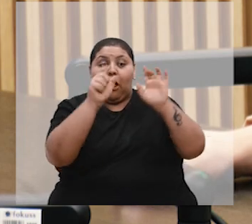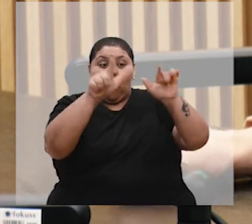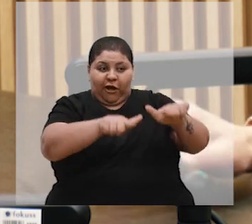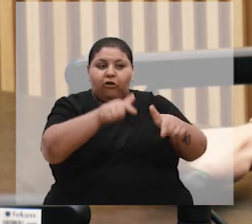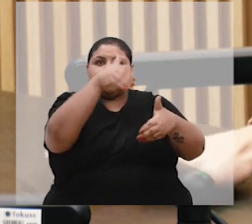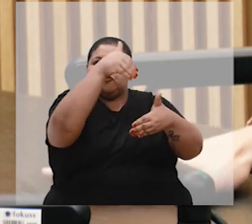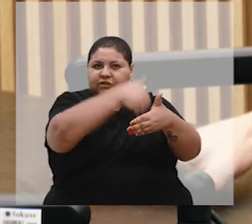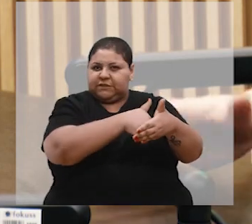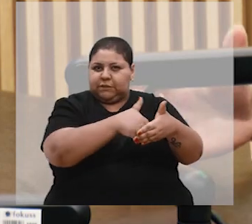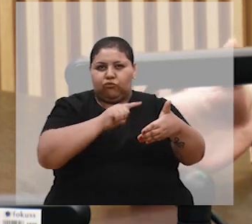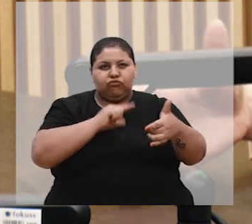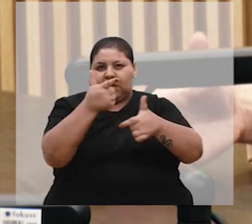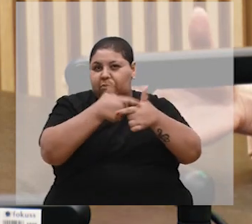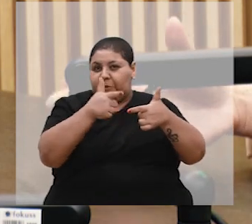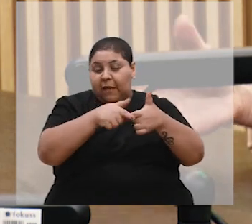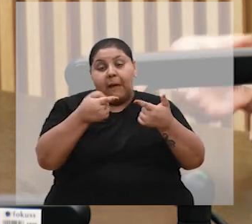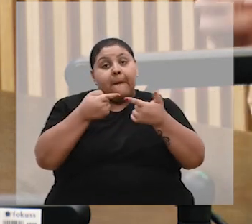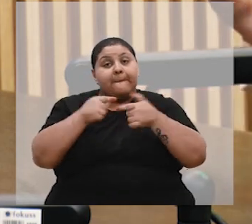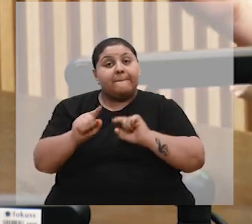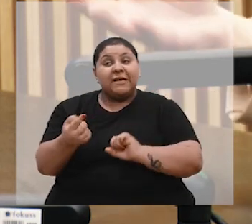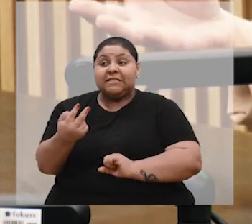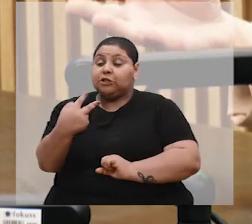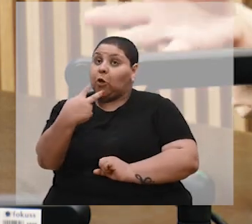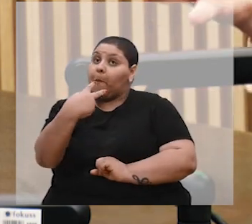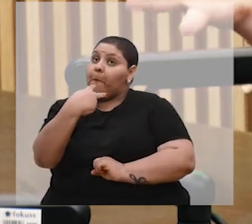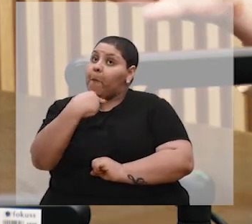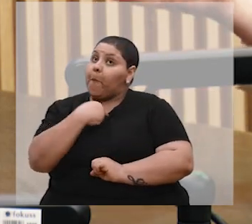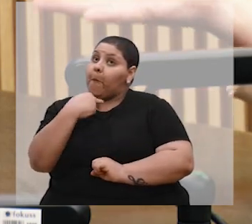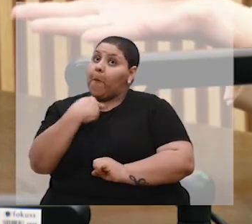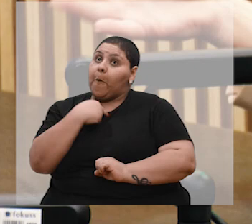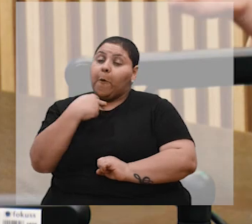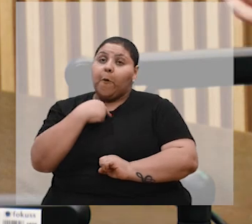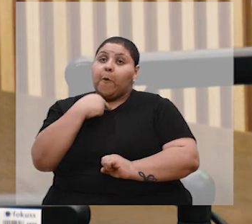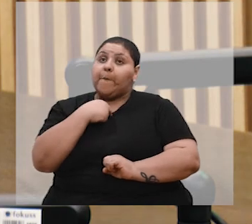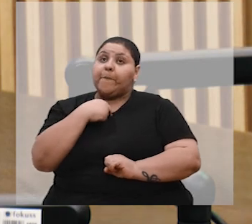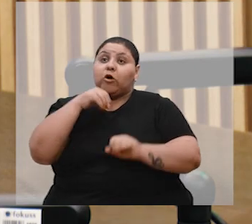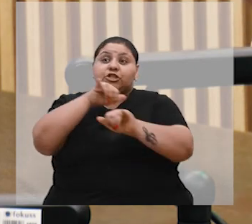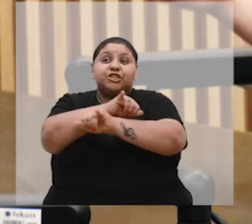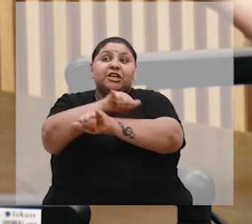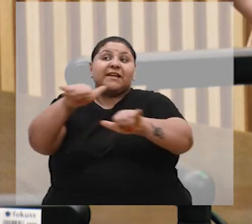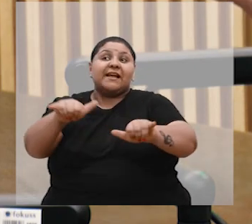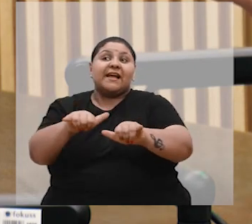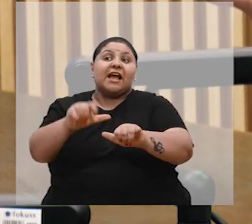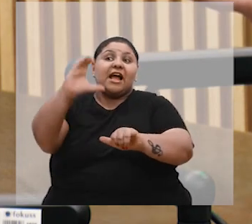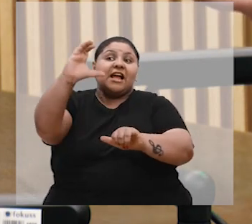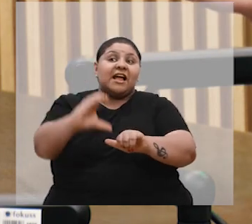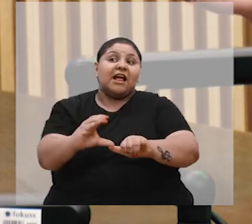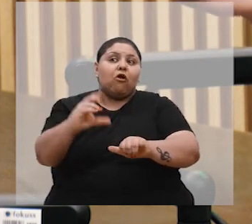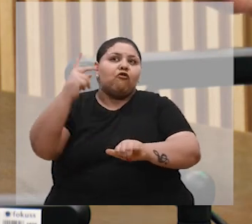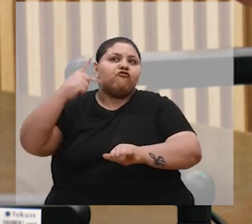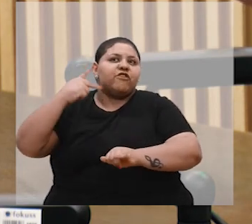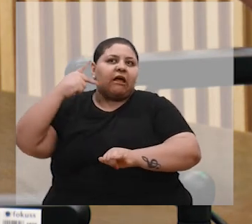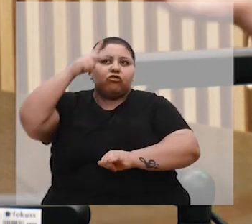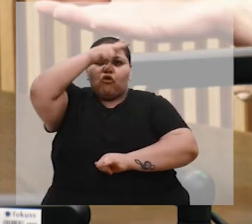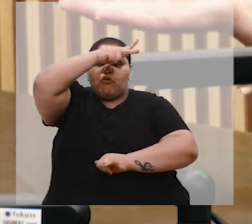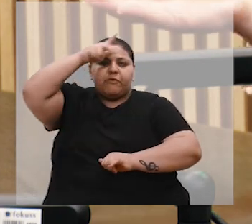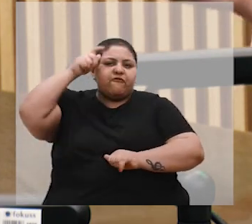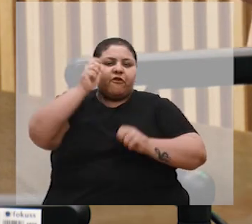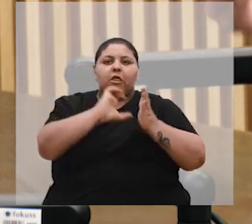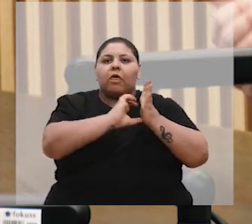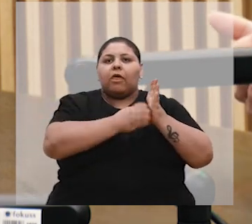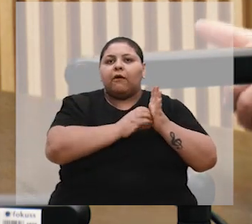zona eleitoral, sem problema. Contanto que você não promova qualquer candidato ou coligação ou qualquer que seja o seu partido e